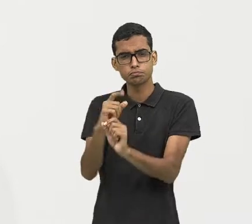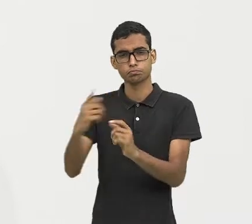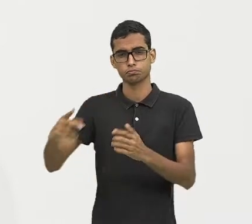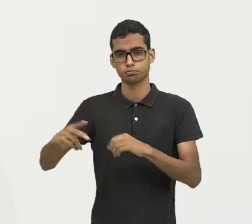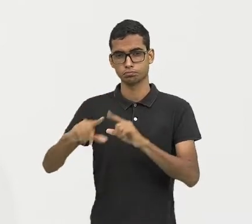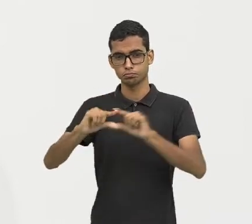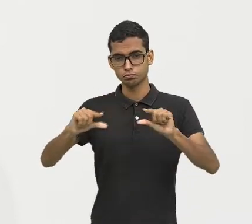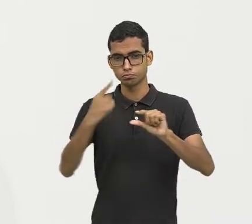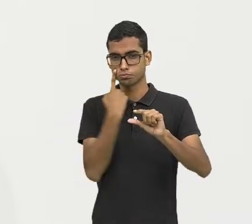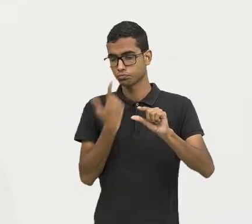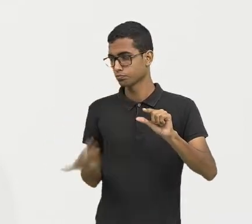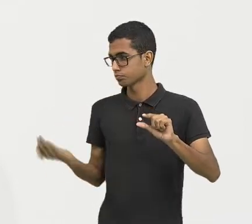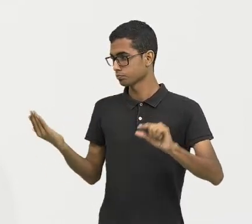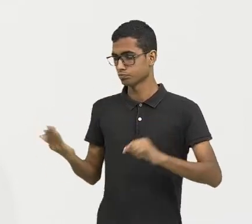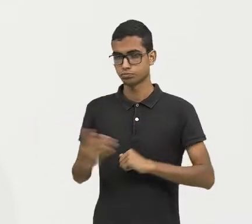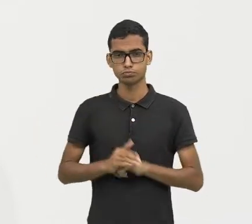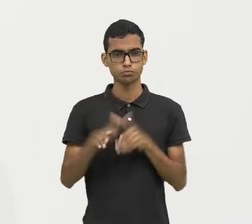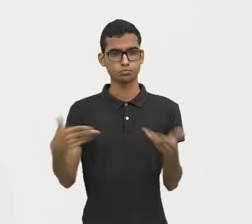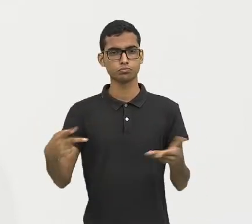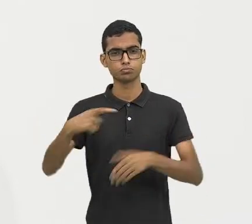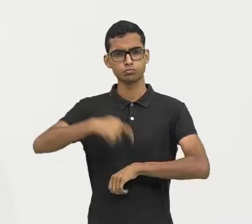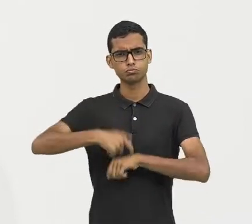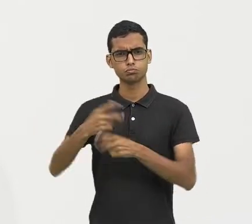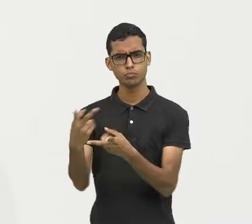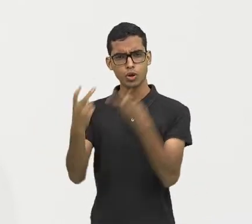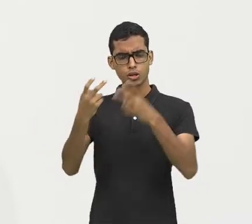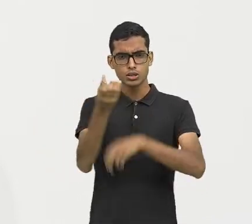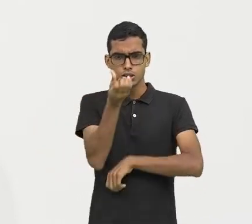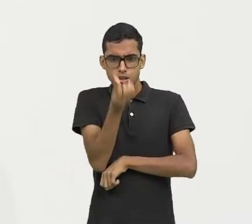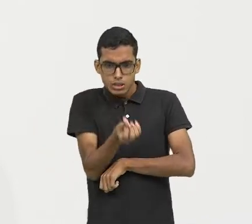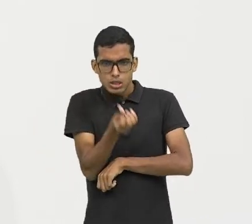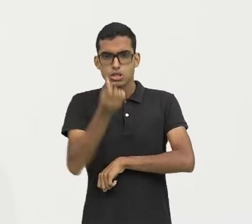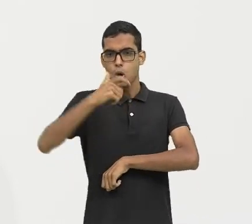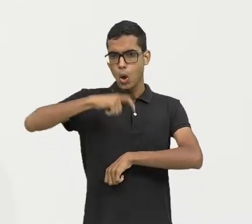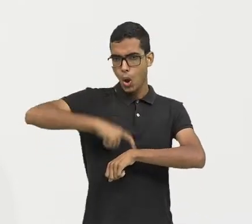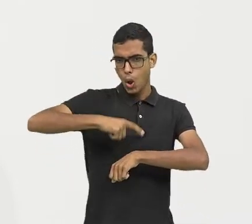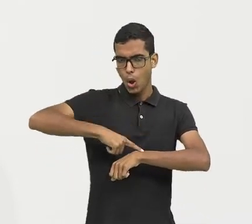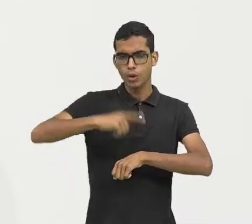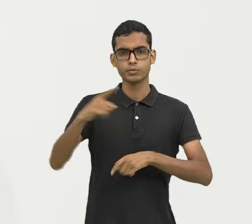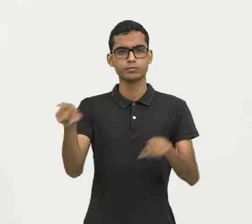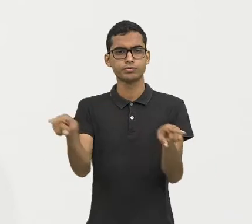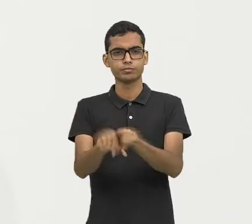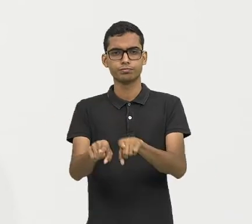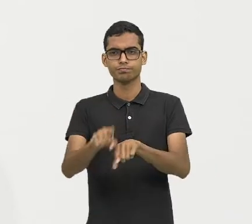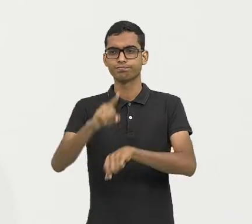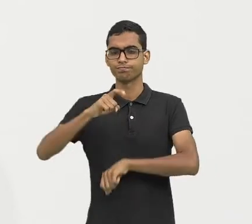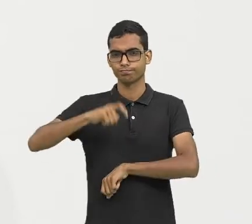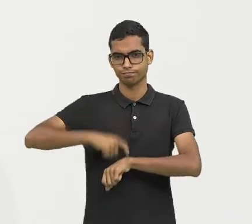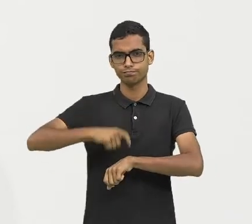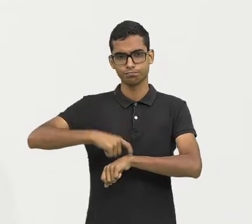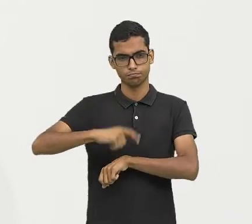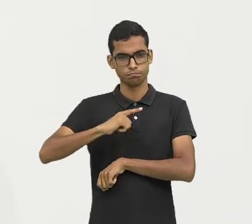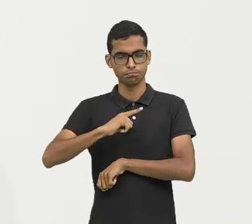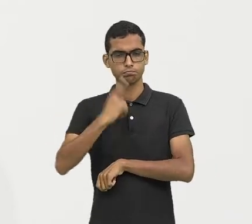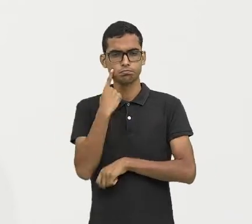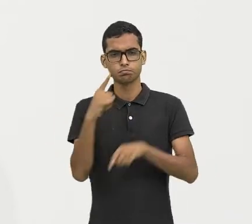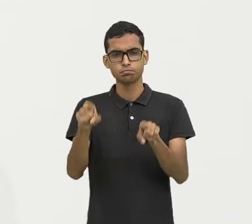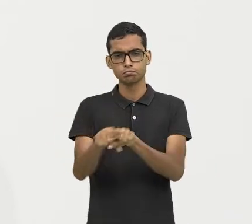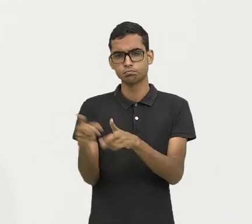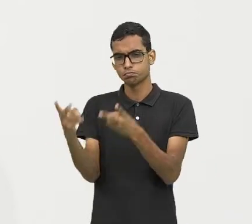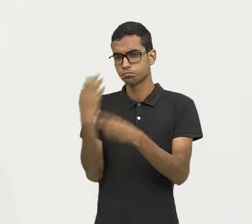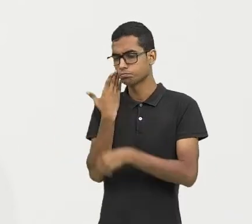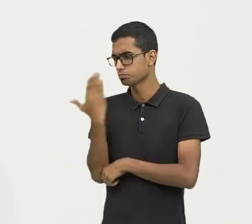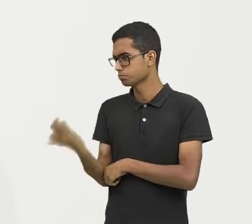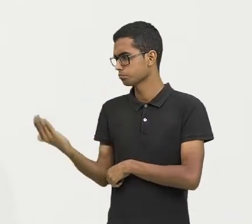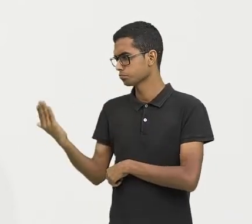verso. Quando se vê, já são 6 horas, ainda é tempo. Observe que a gente tem